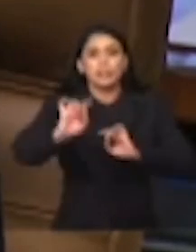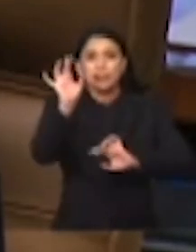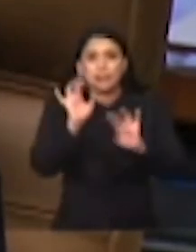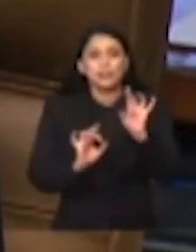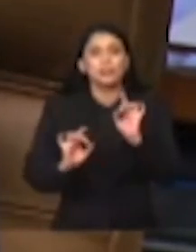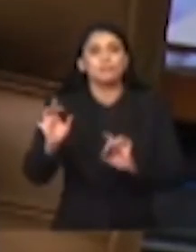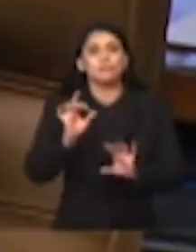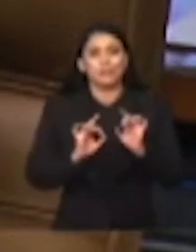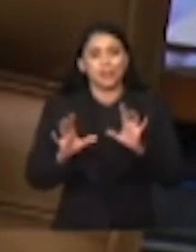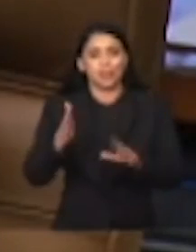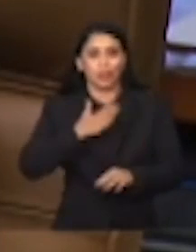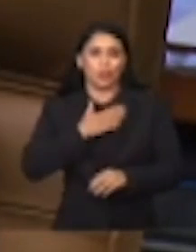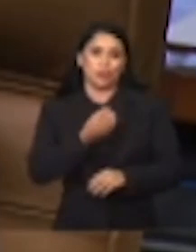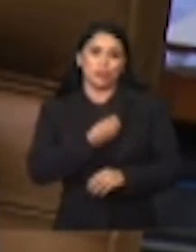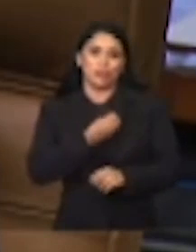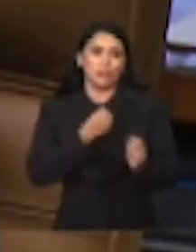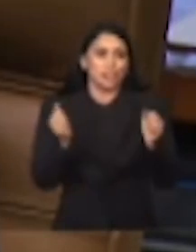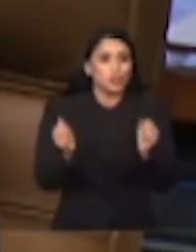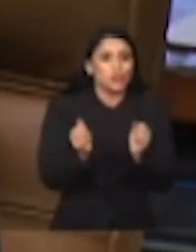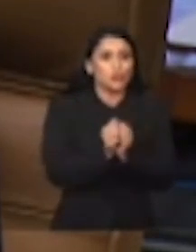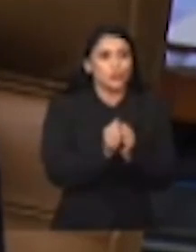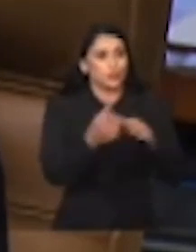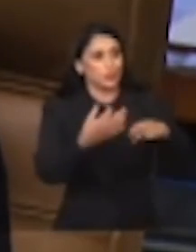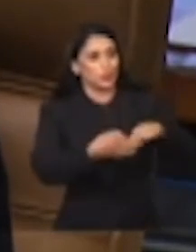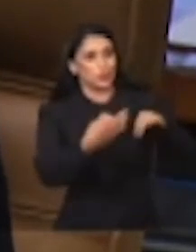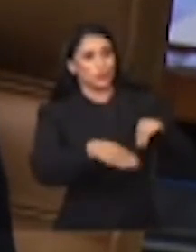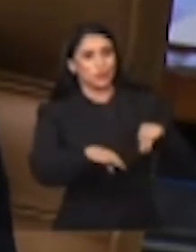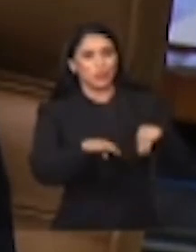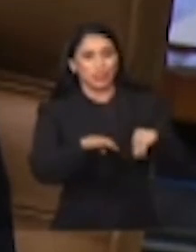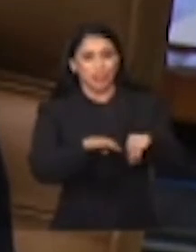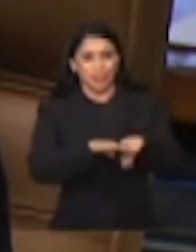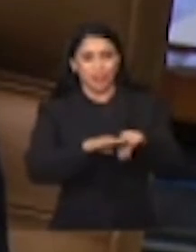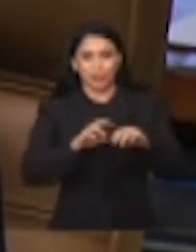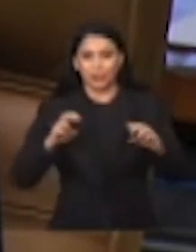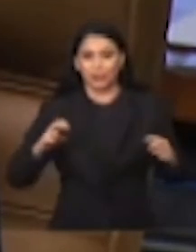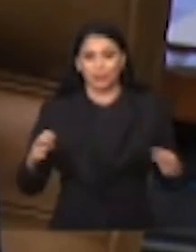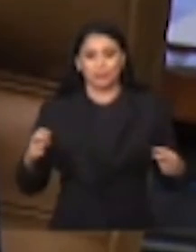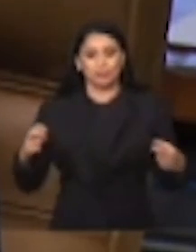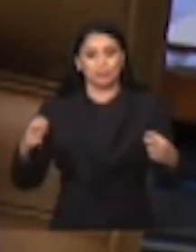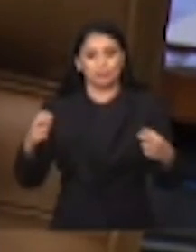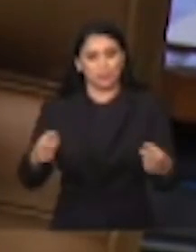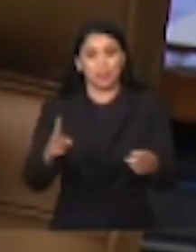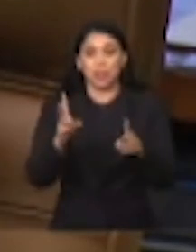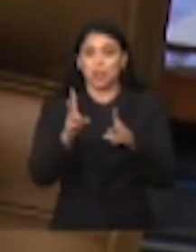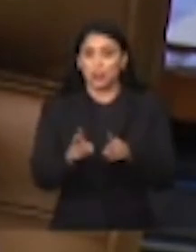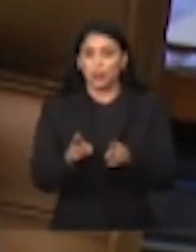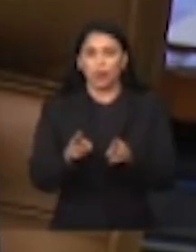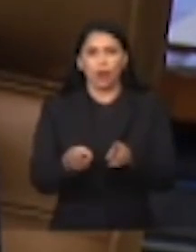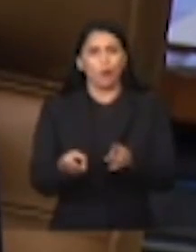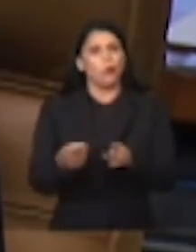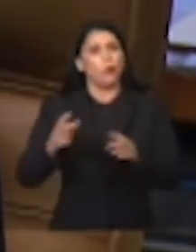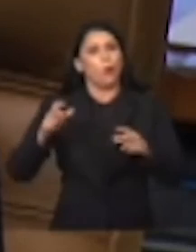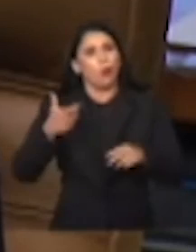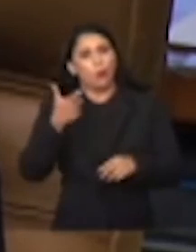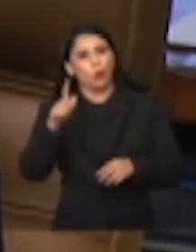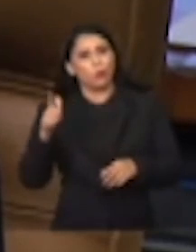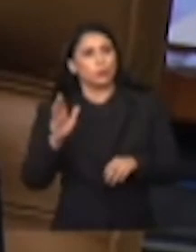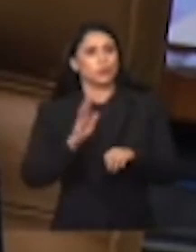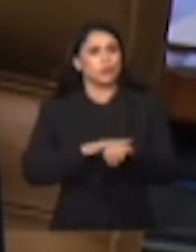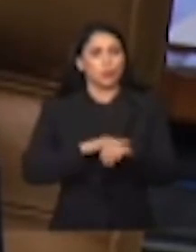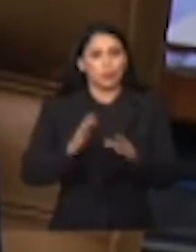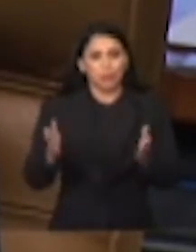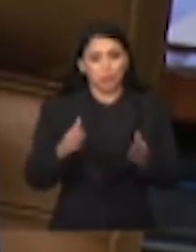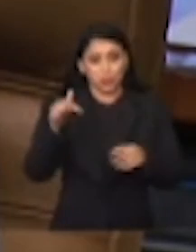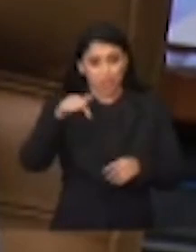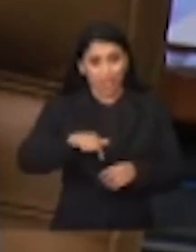entre os senhores ministros desta composição Como foi de outras e tenho certeza que estamos